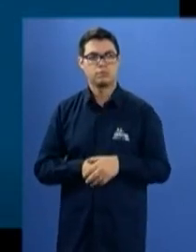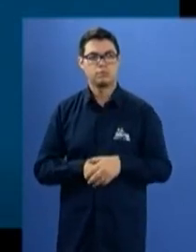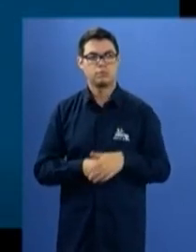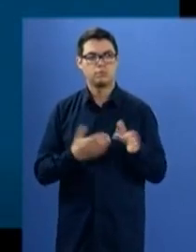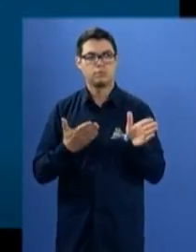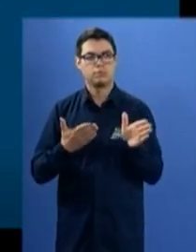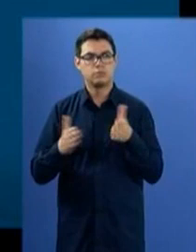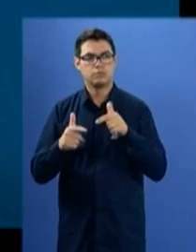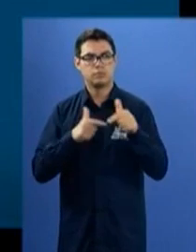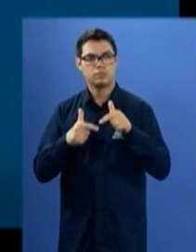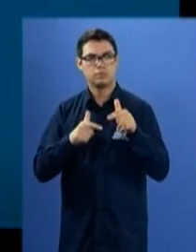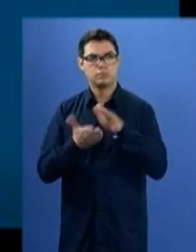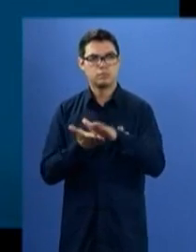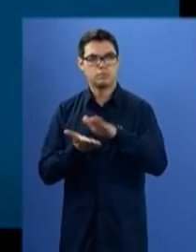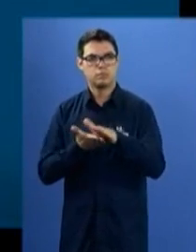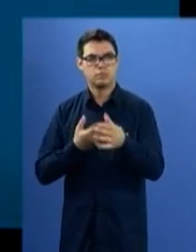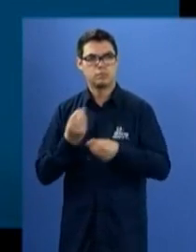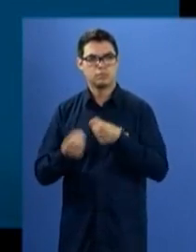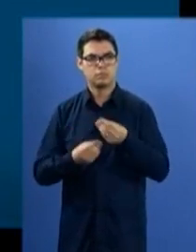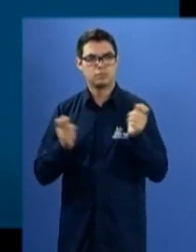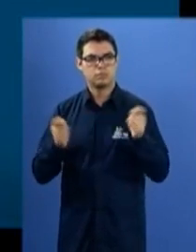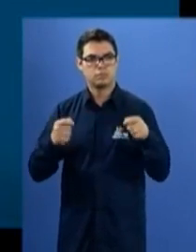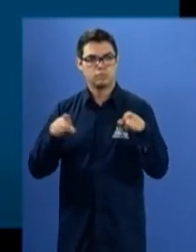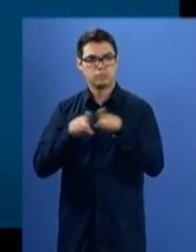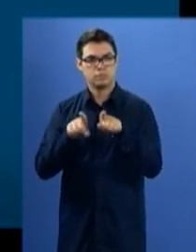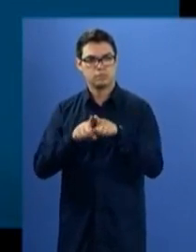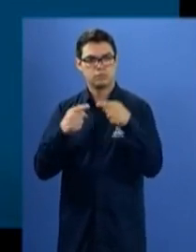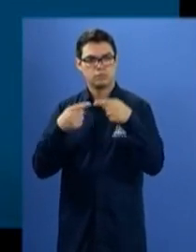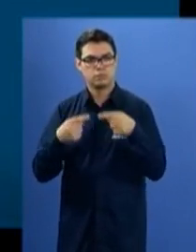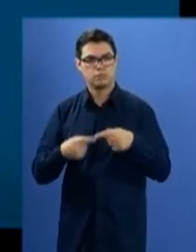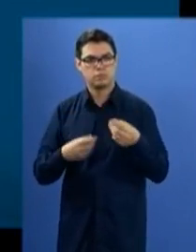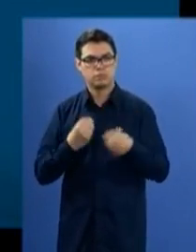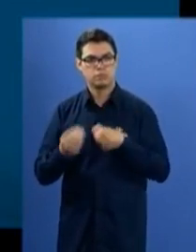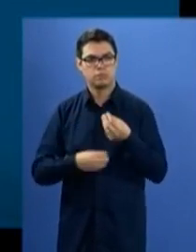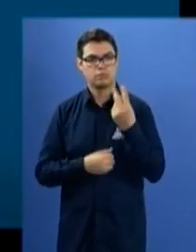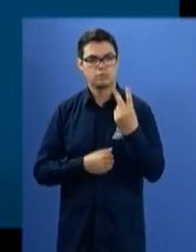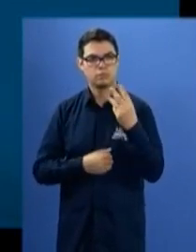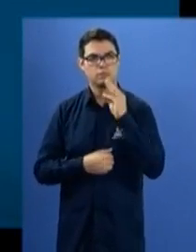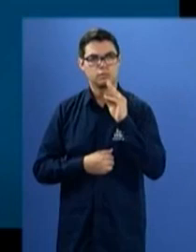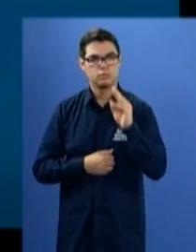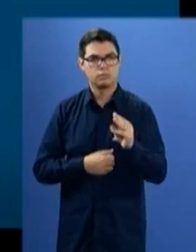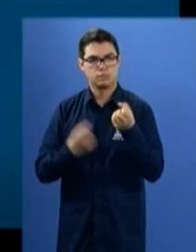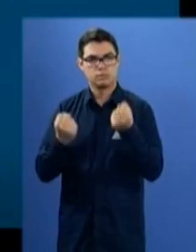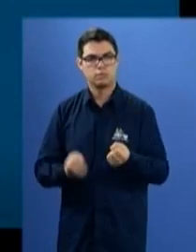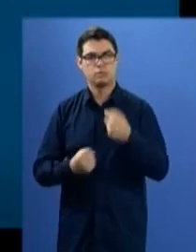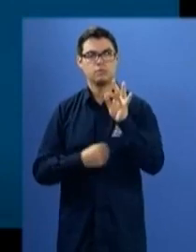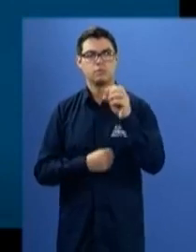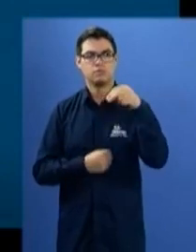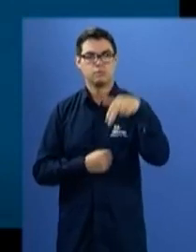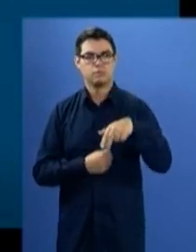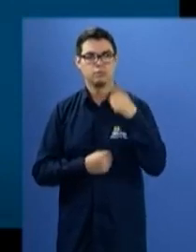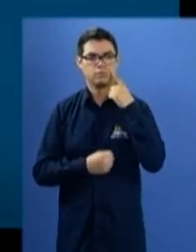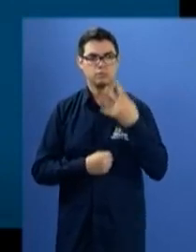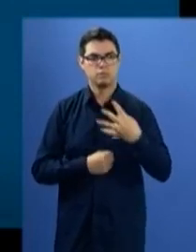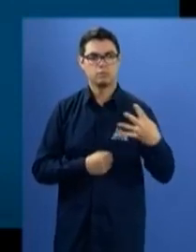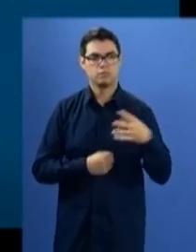E a produtividade de custos? Podemos medir também os custos aqui. 2 milhões de toneladas é R$44